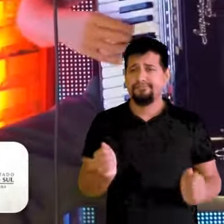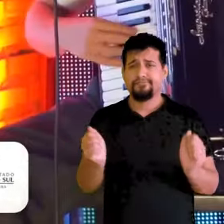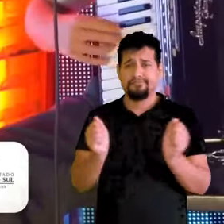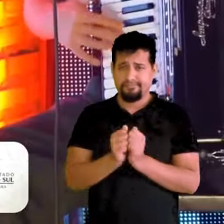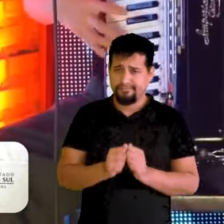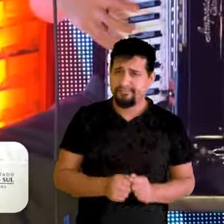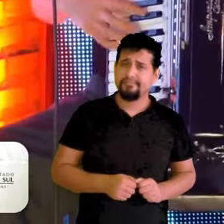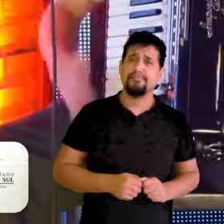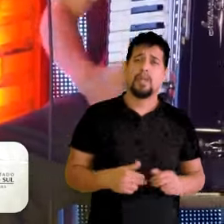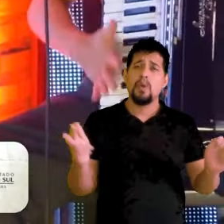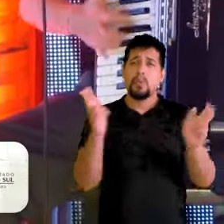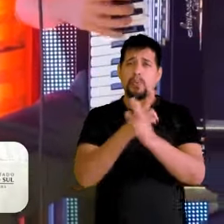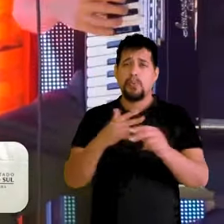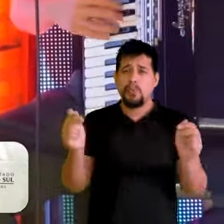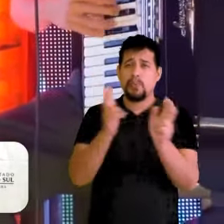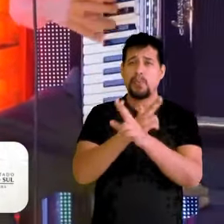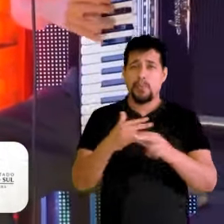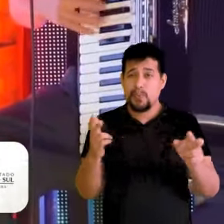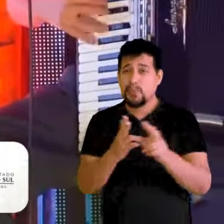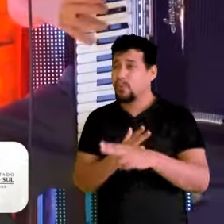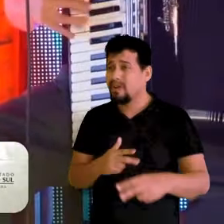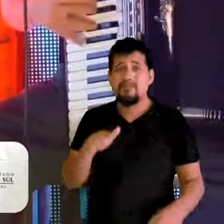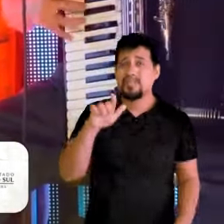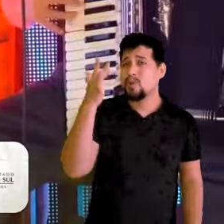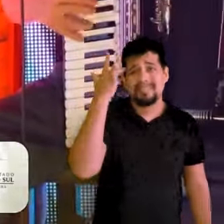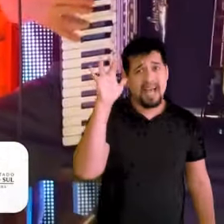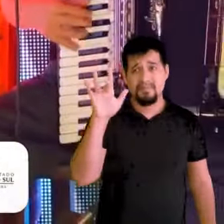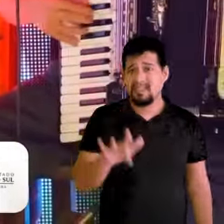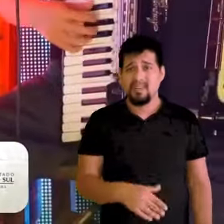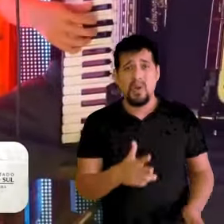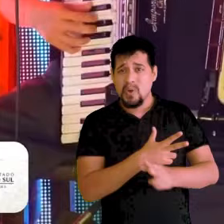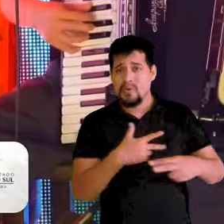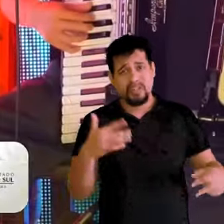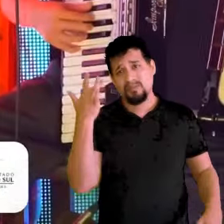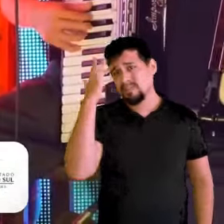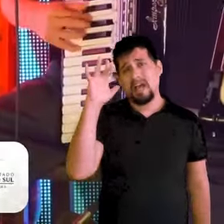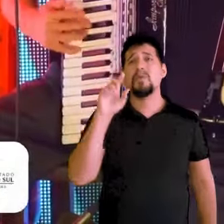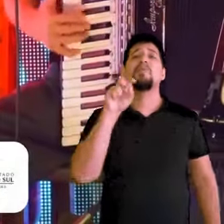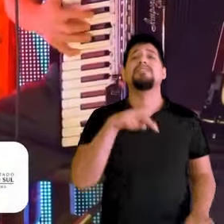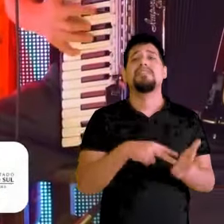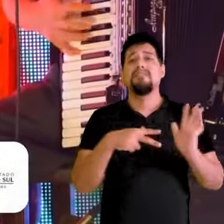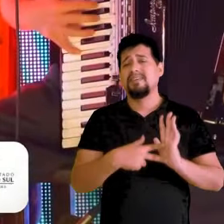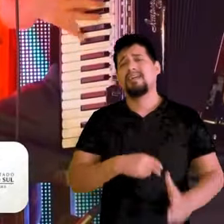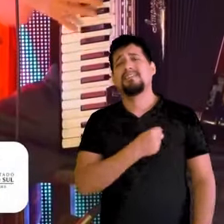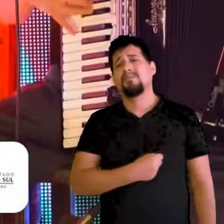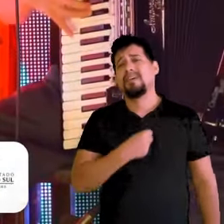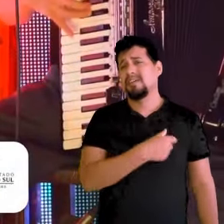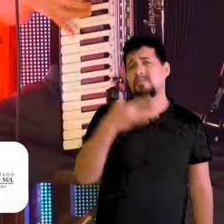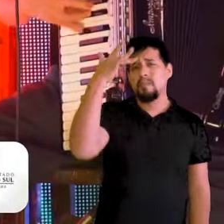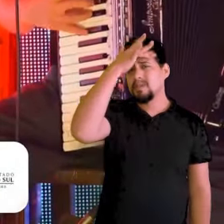saudade de estar aqui. Vento, você não sabe o que é